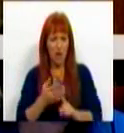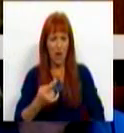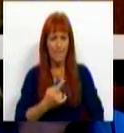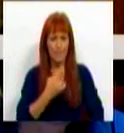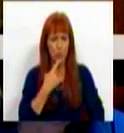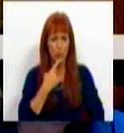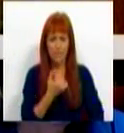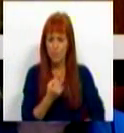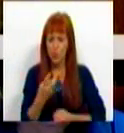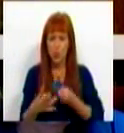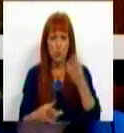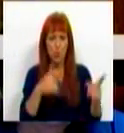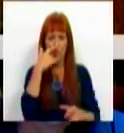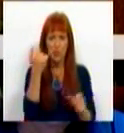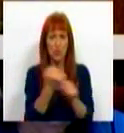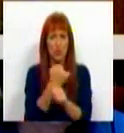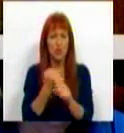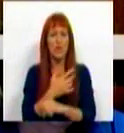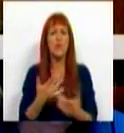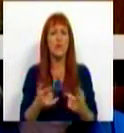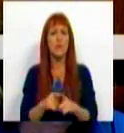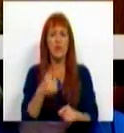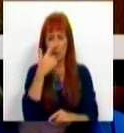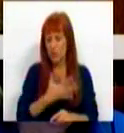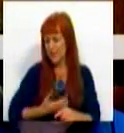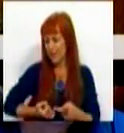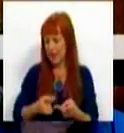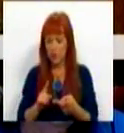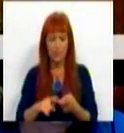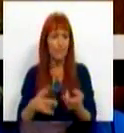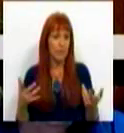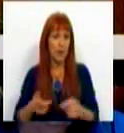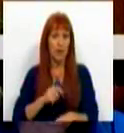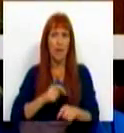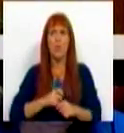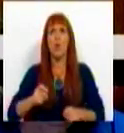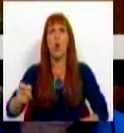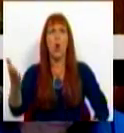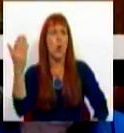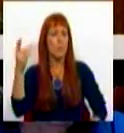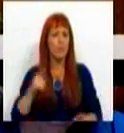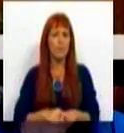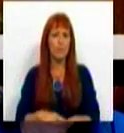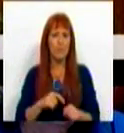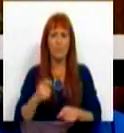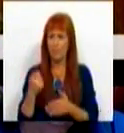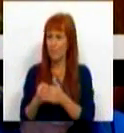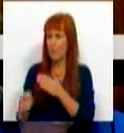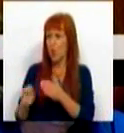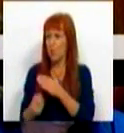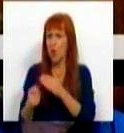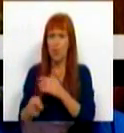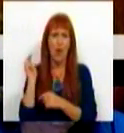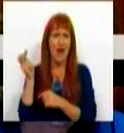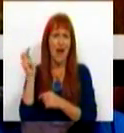gravemente muitos trabalhadores. Os desempregados de longa duração, com longas carreiras